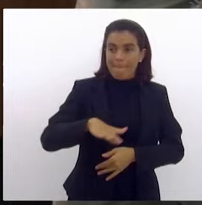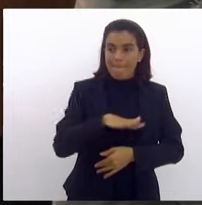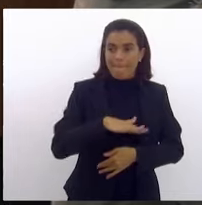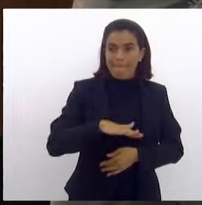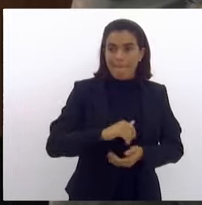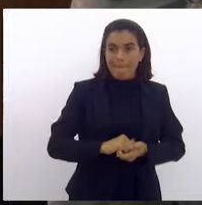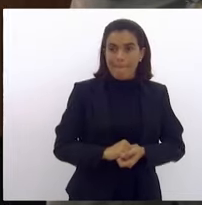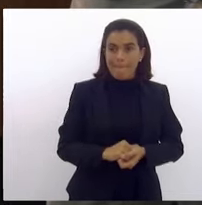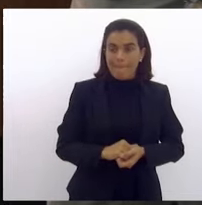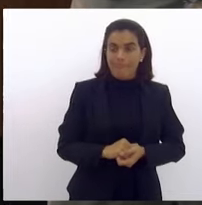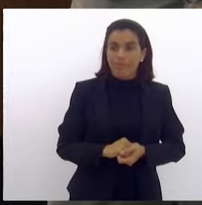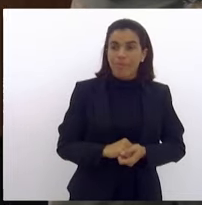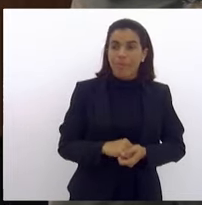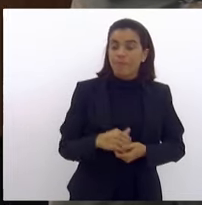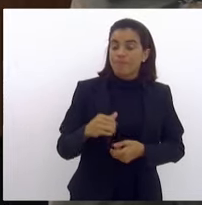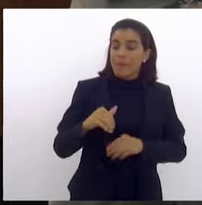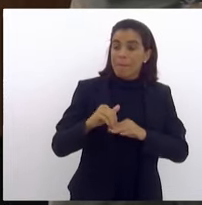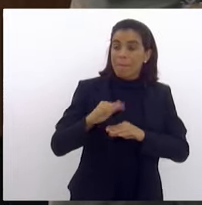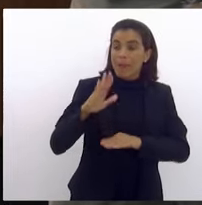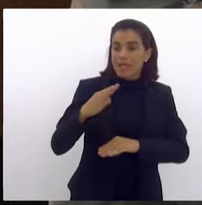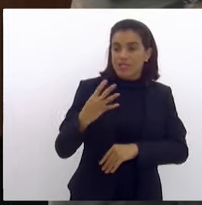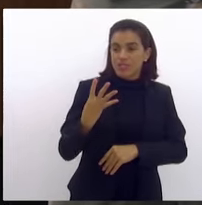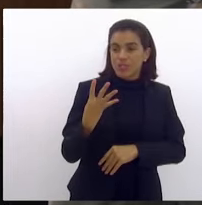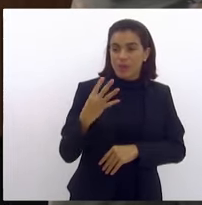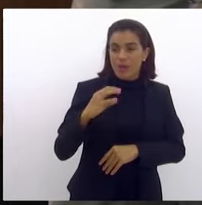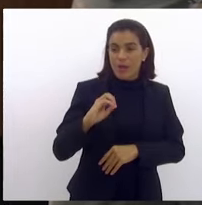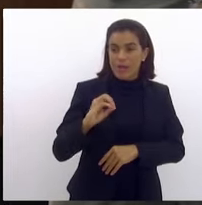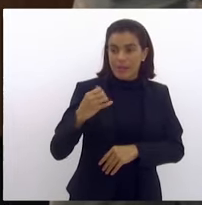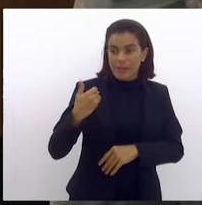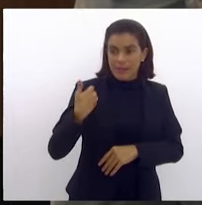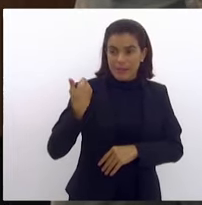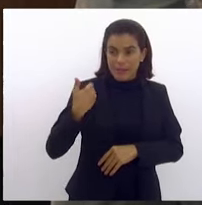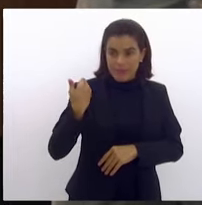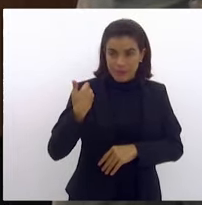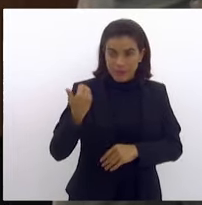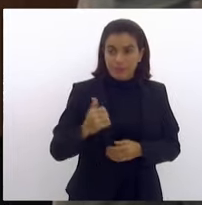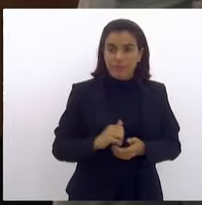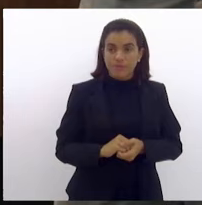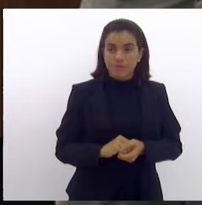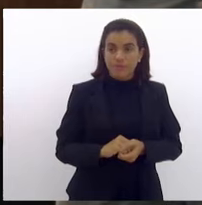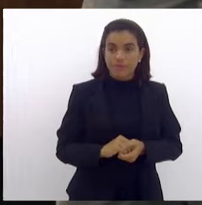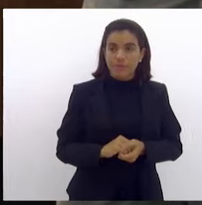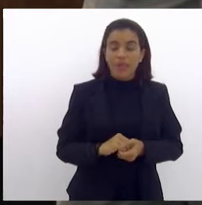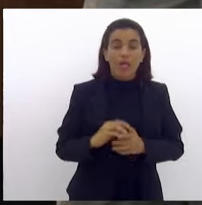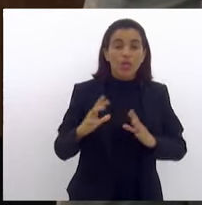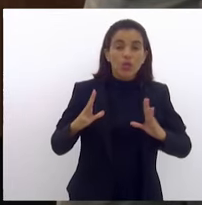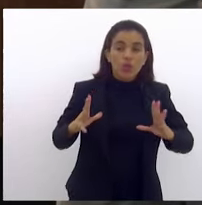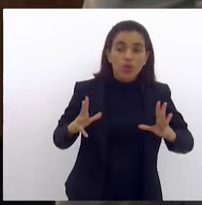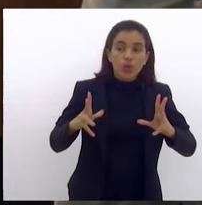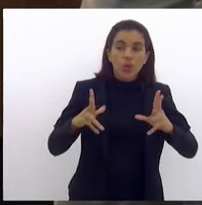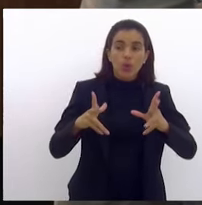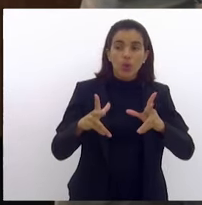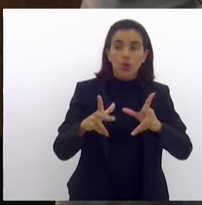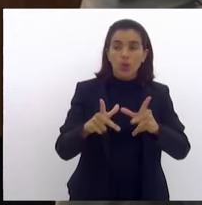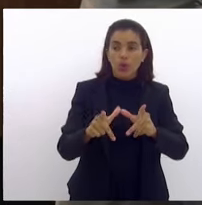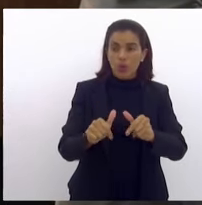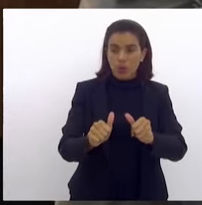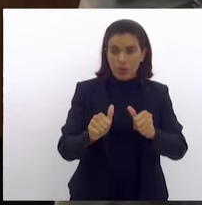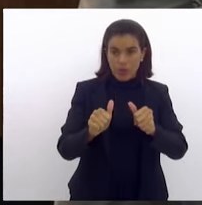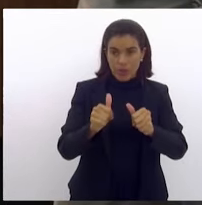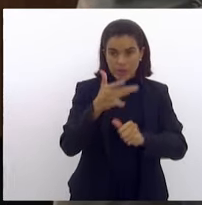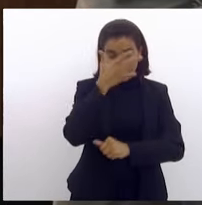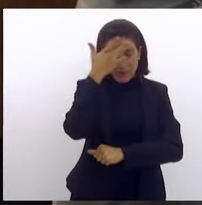Após os 40 anos, o ideal, após os 40 anos, é que todos os seres